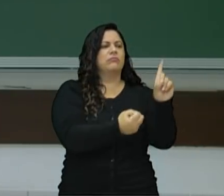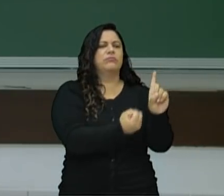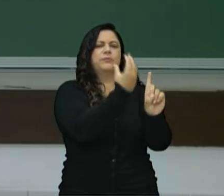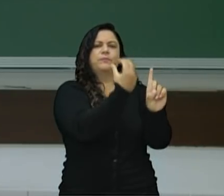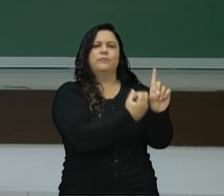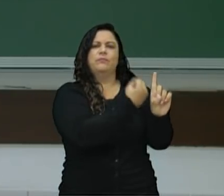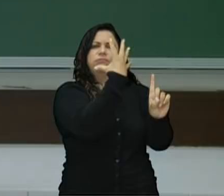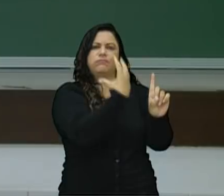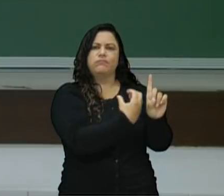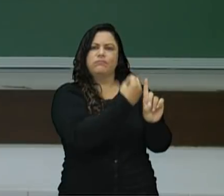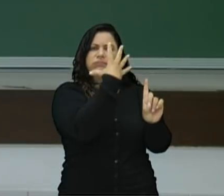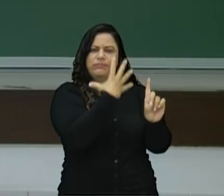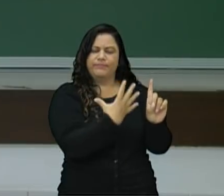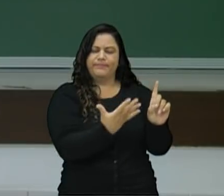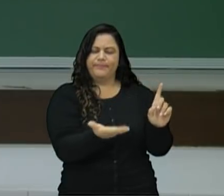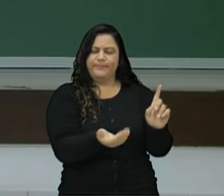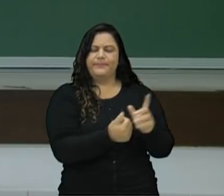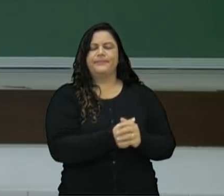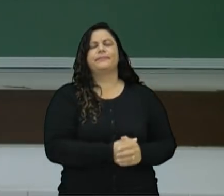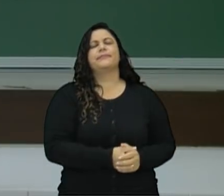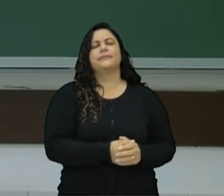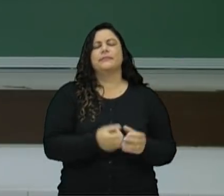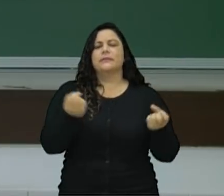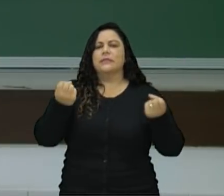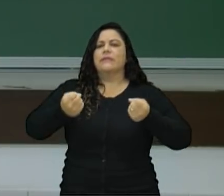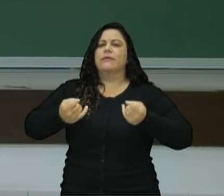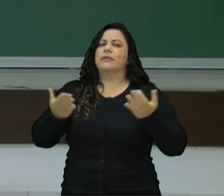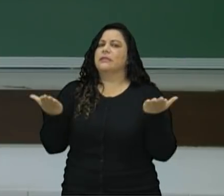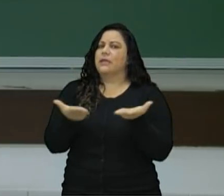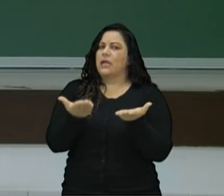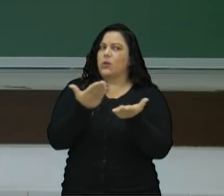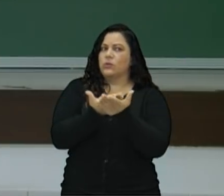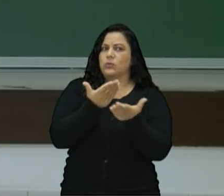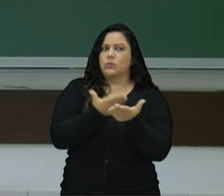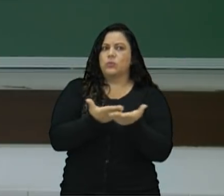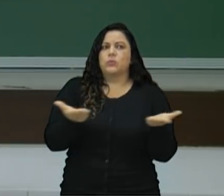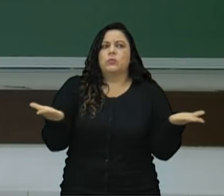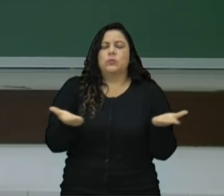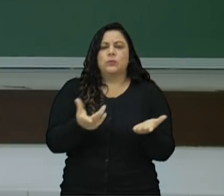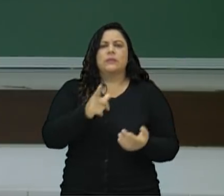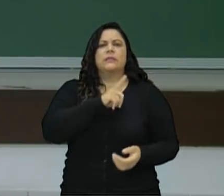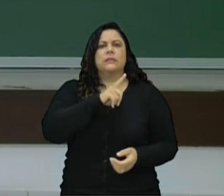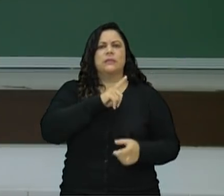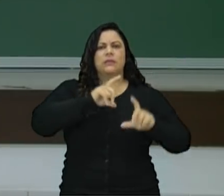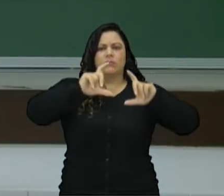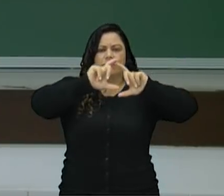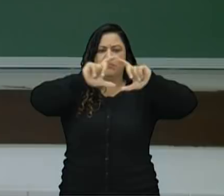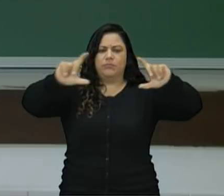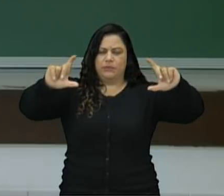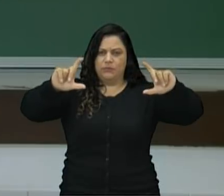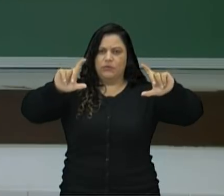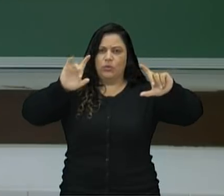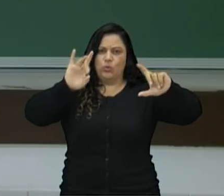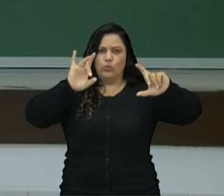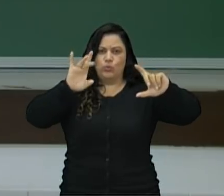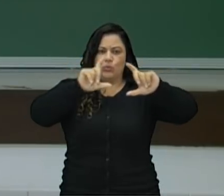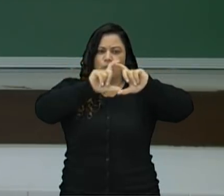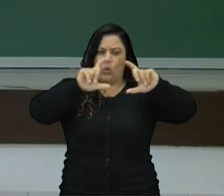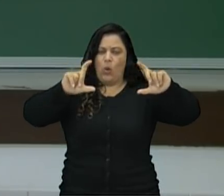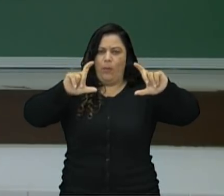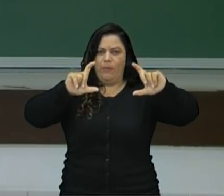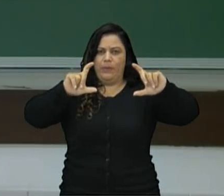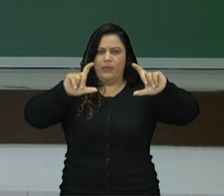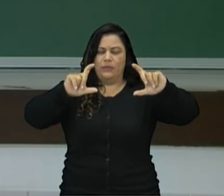fazer parte da nossa aula de hoje, certo? Então a gente tem aqui um fragmento, né? Foram selecionados apenas